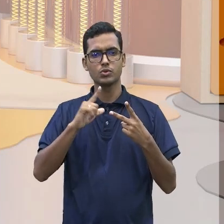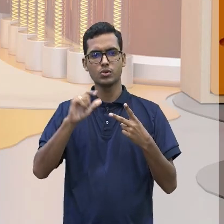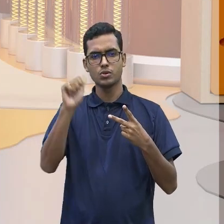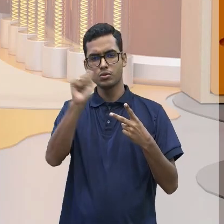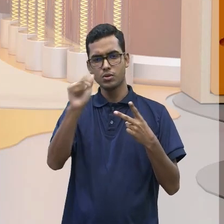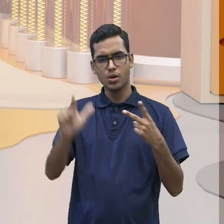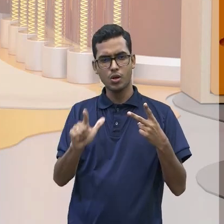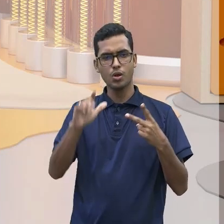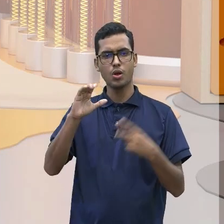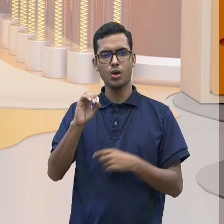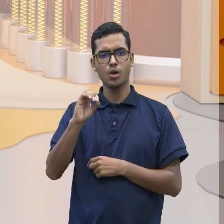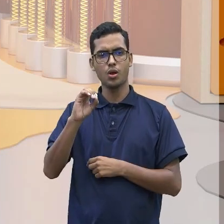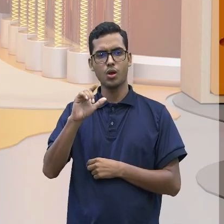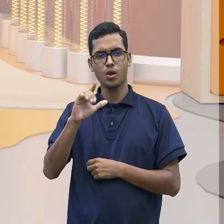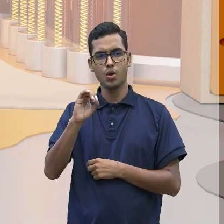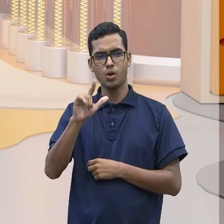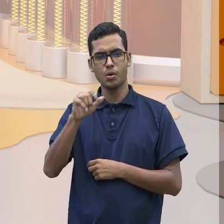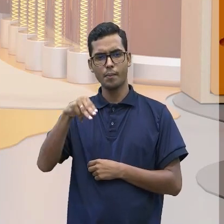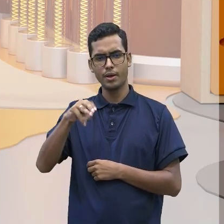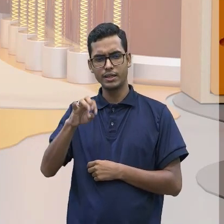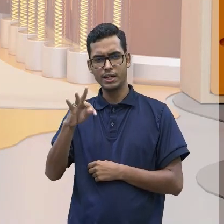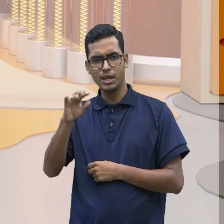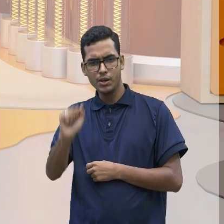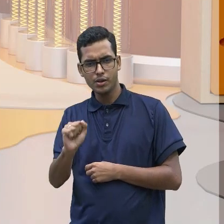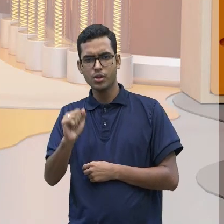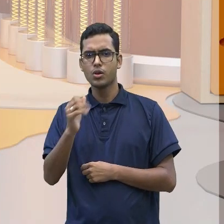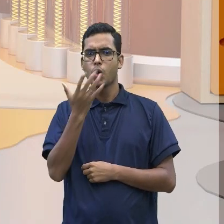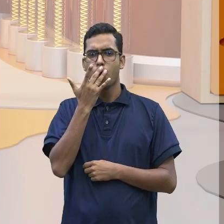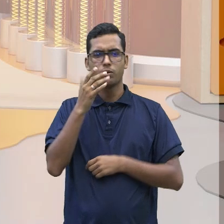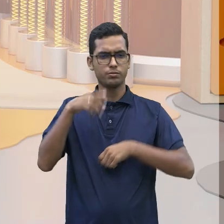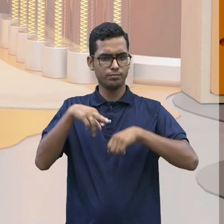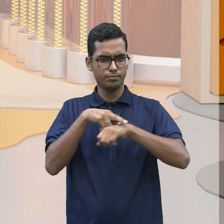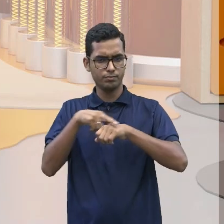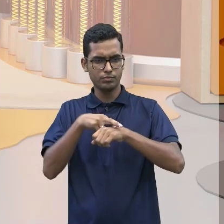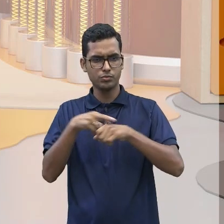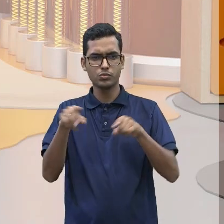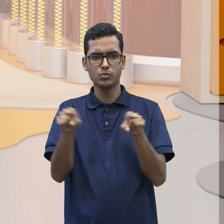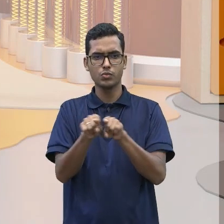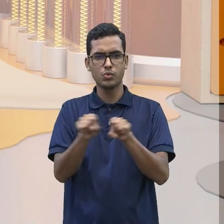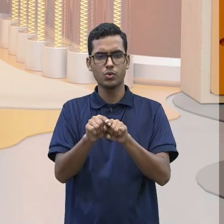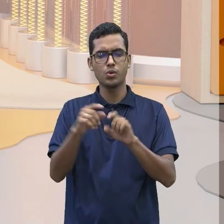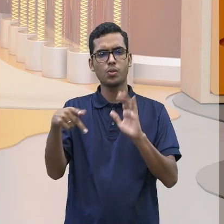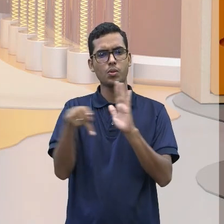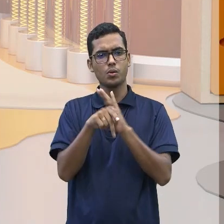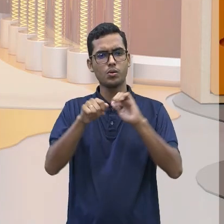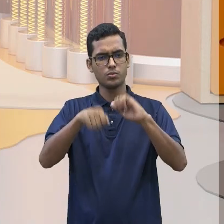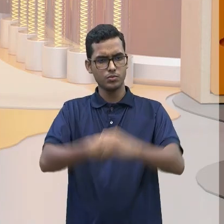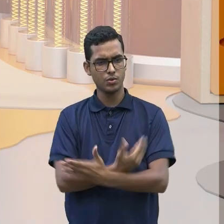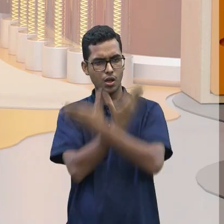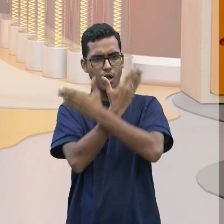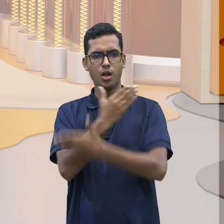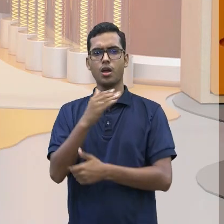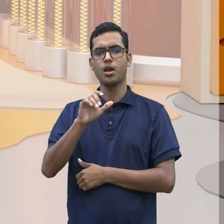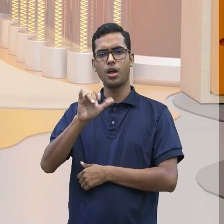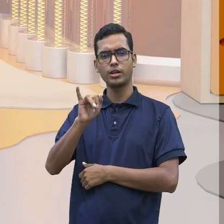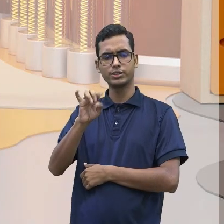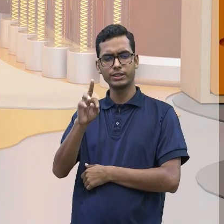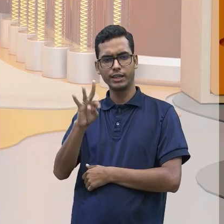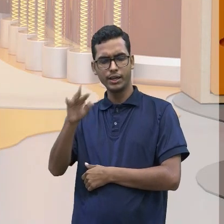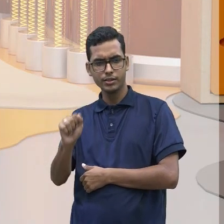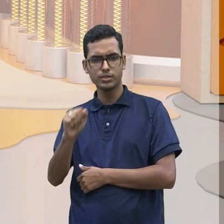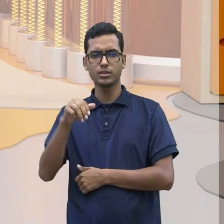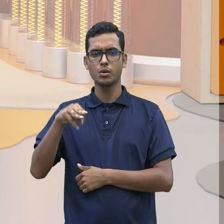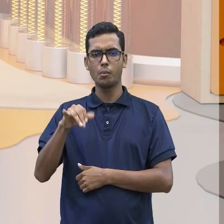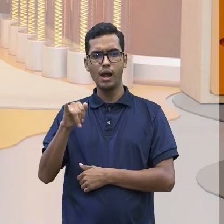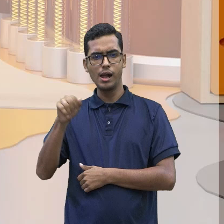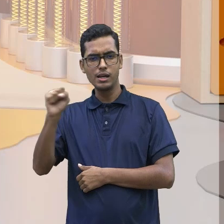cor parecida com marrom, o roxo, né? Astecas, o verde mais escuro, os maias, em